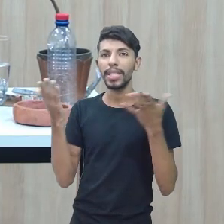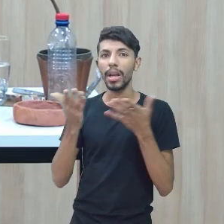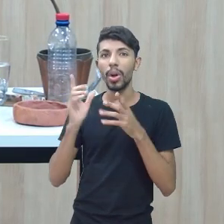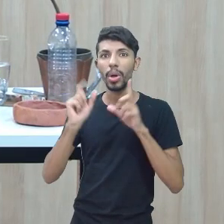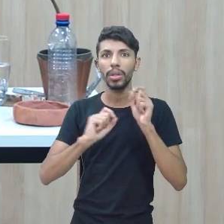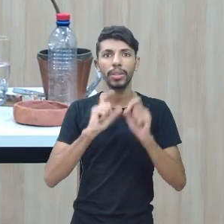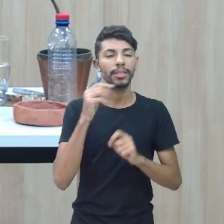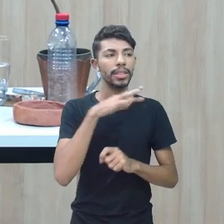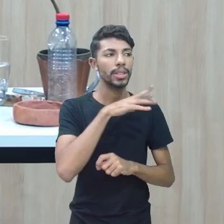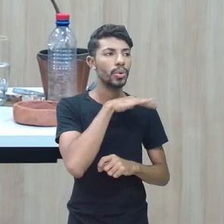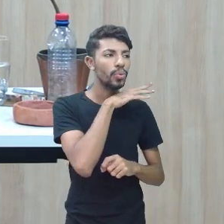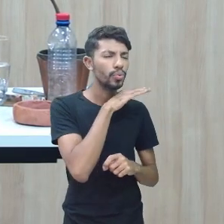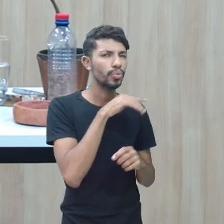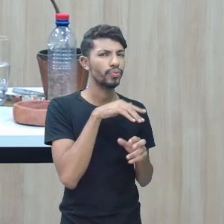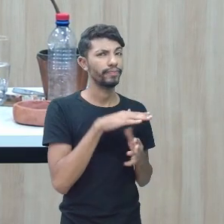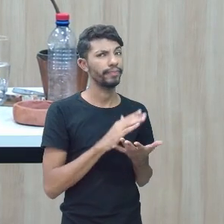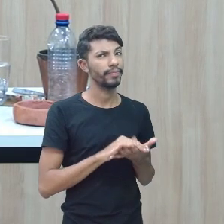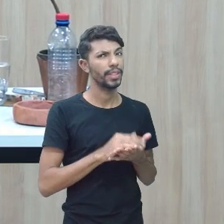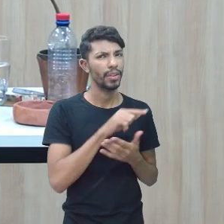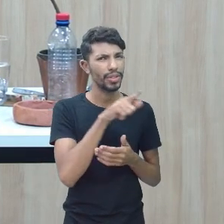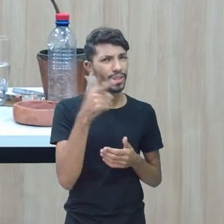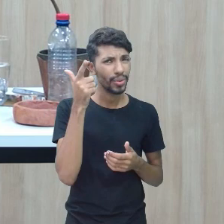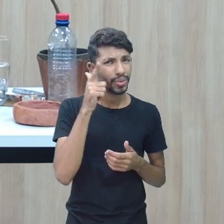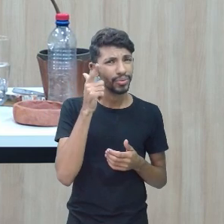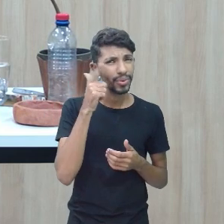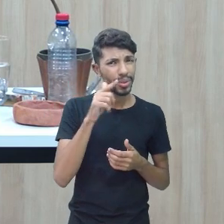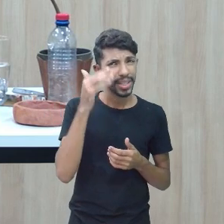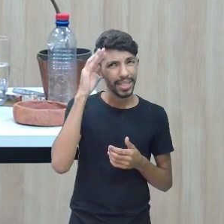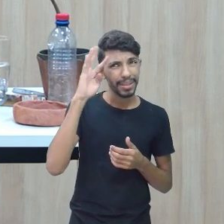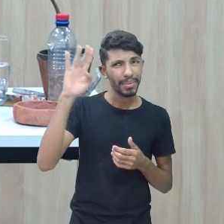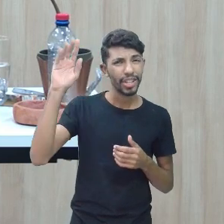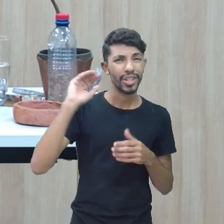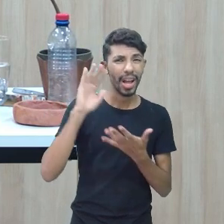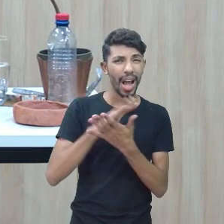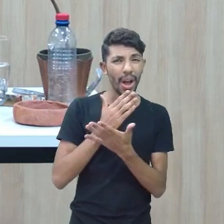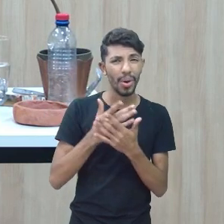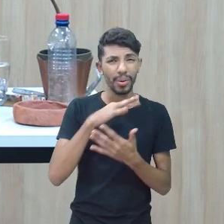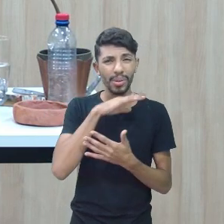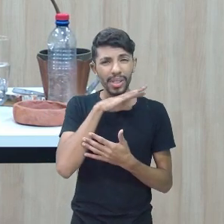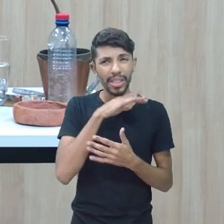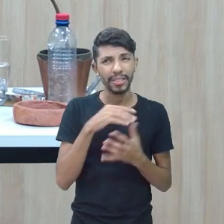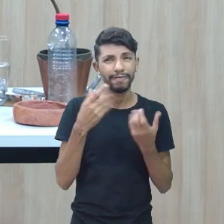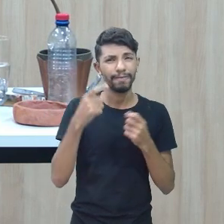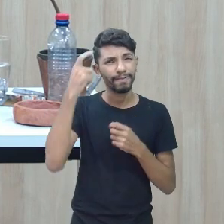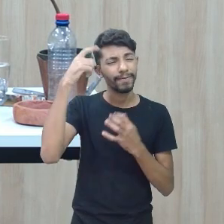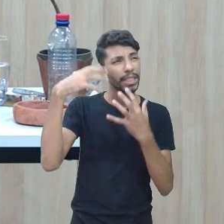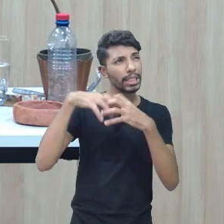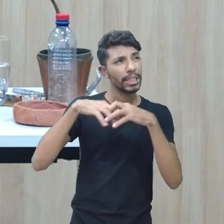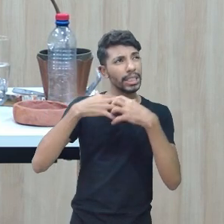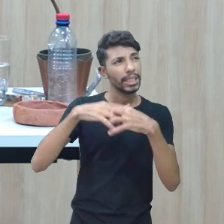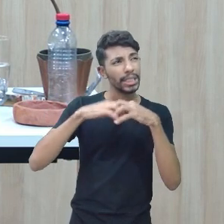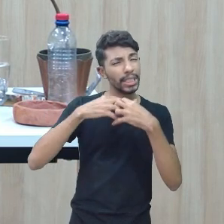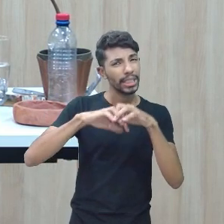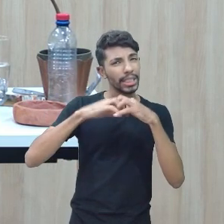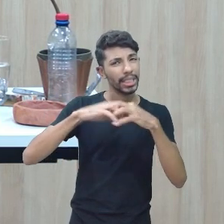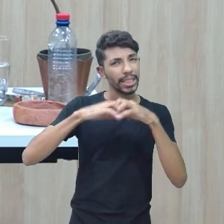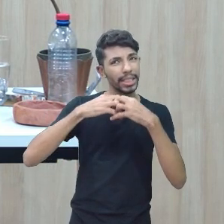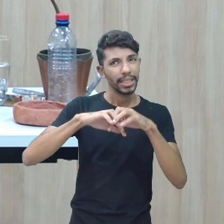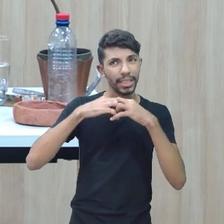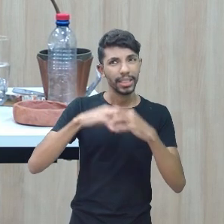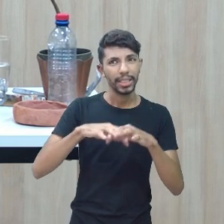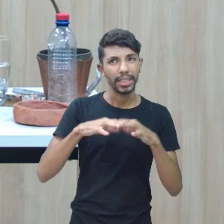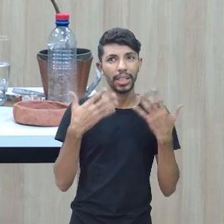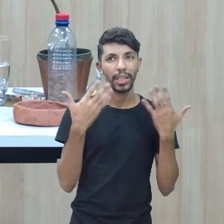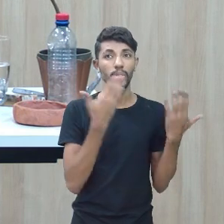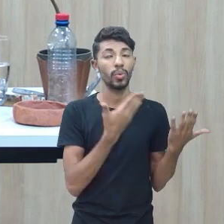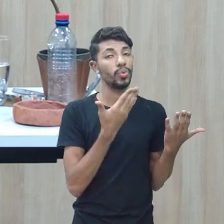vocês pensaram em alguma desvantagem? E aí, pessoal? Vamos pensar um pouquinho nas desvantagens? Olha que eu